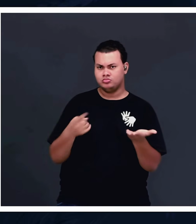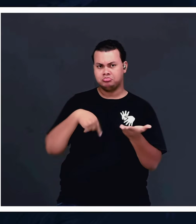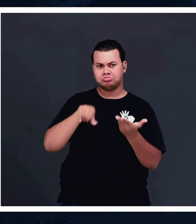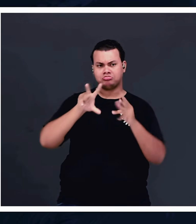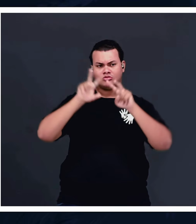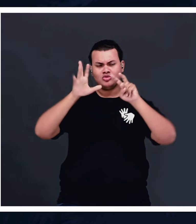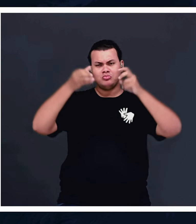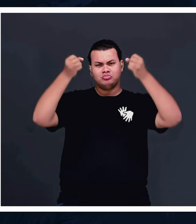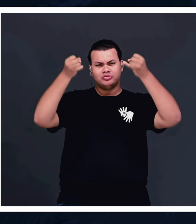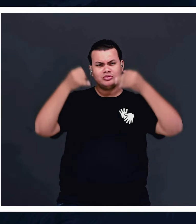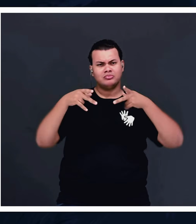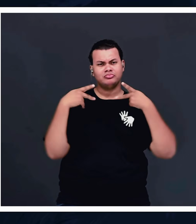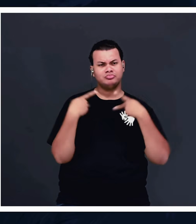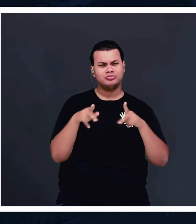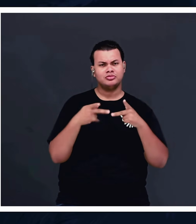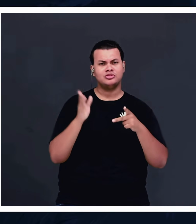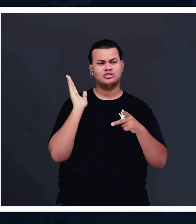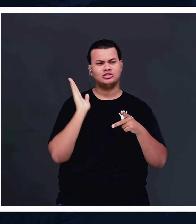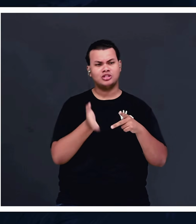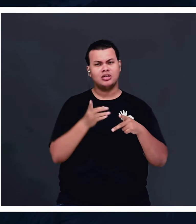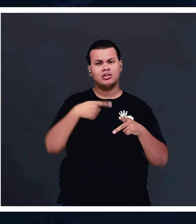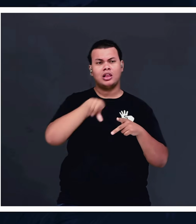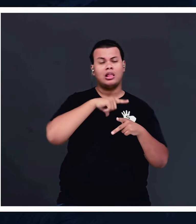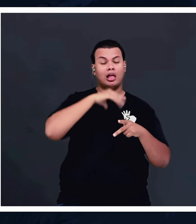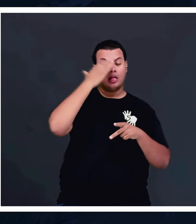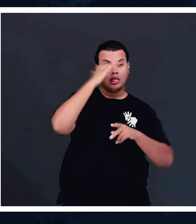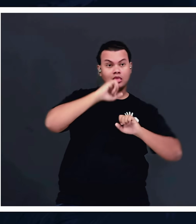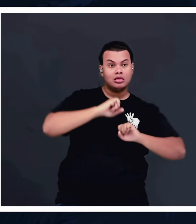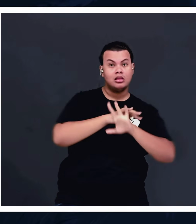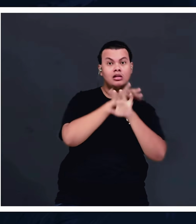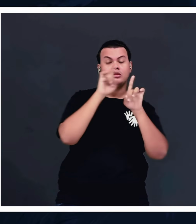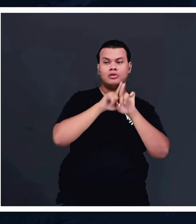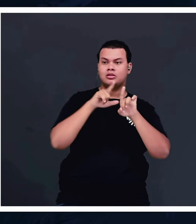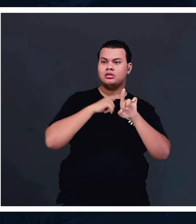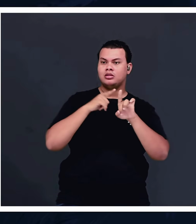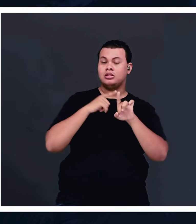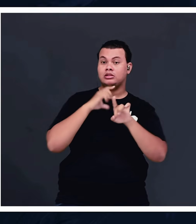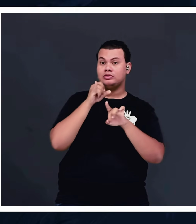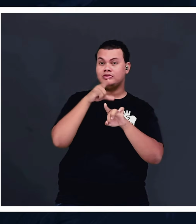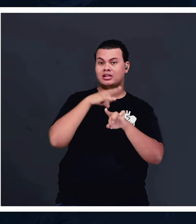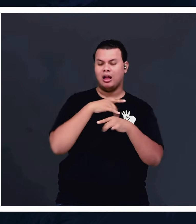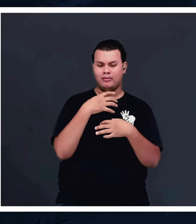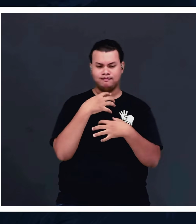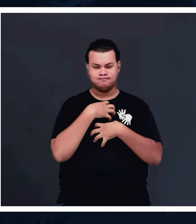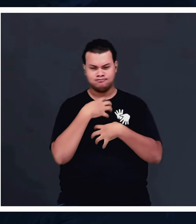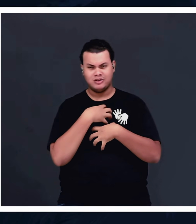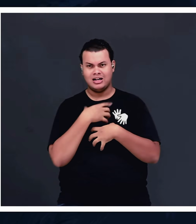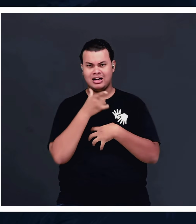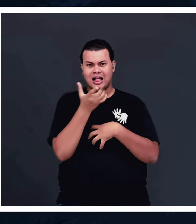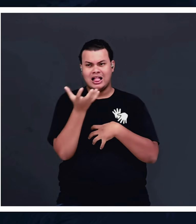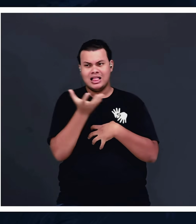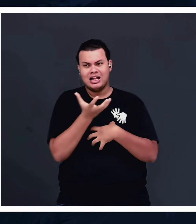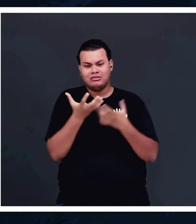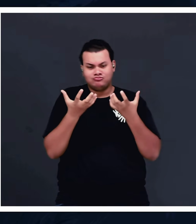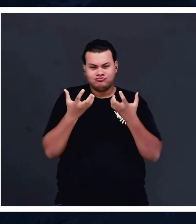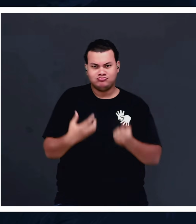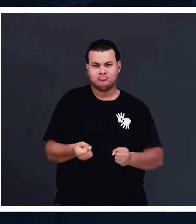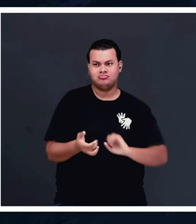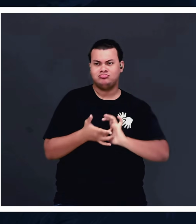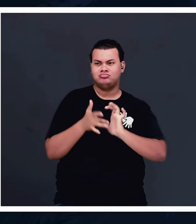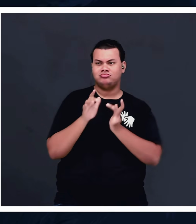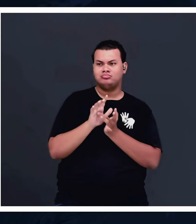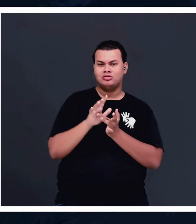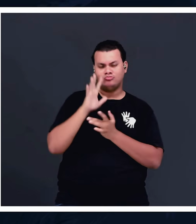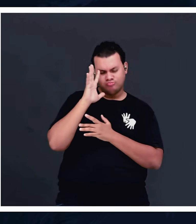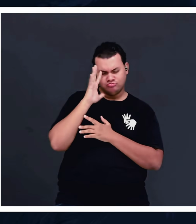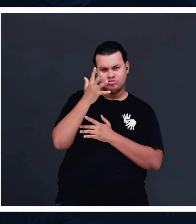hoje, e tudo que foi dito, e tudo que você entendeu, que você recebeu, se você está aí e você quer aceitar Jesus